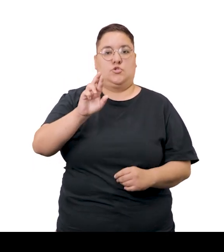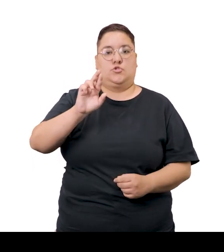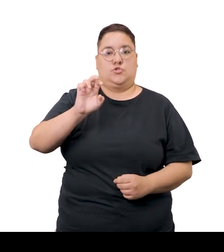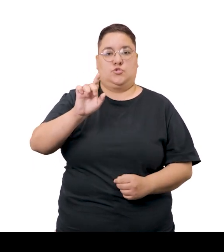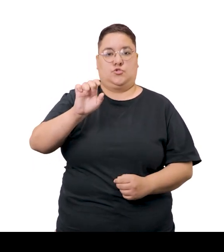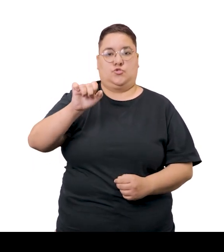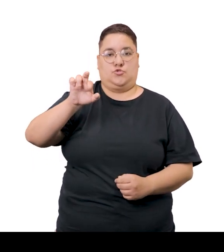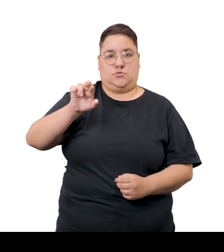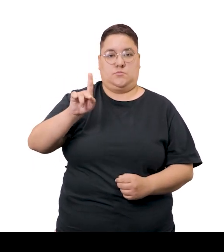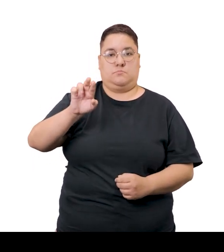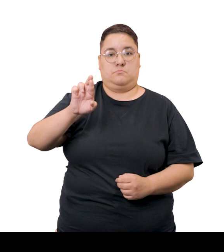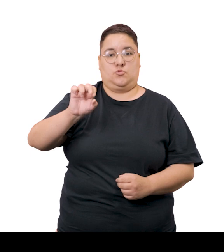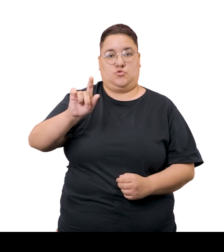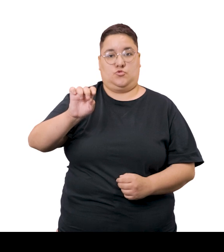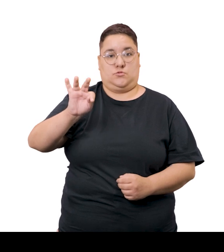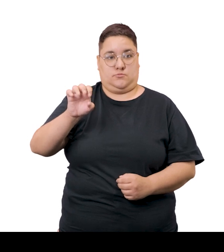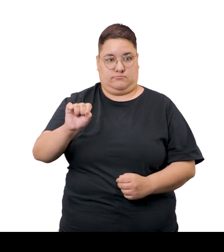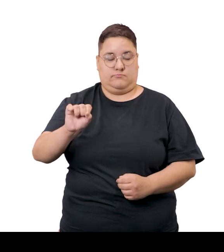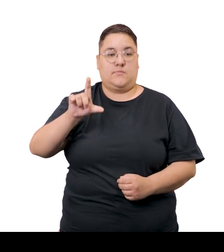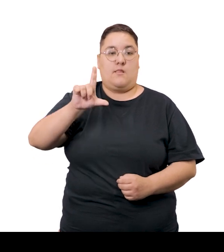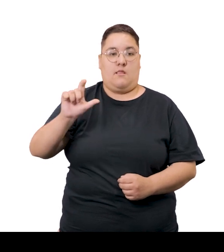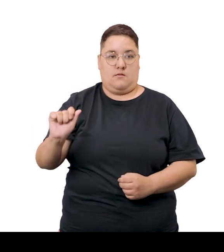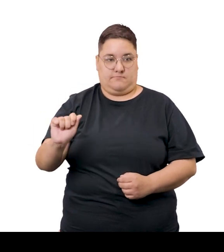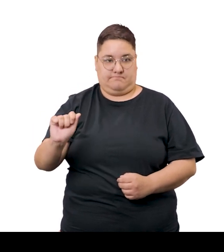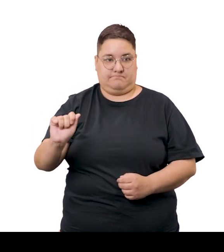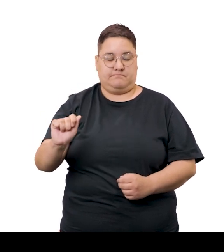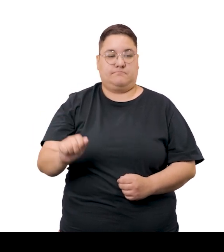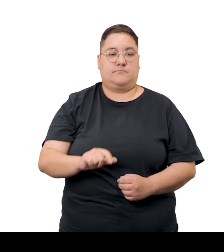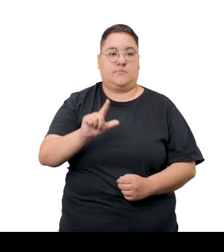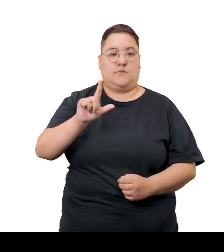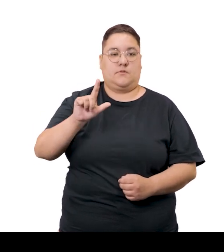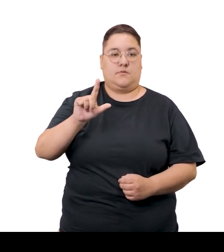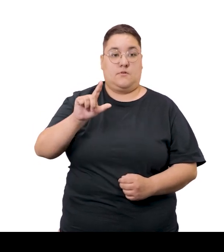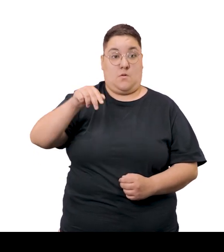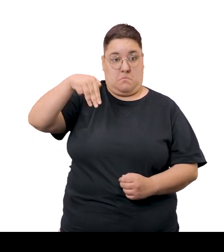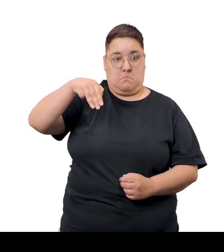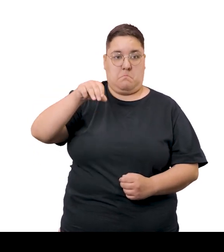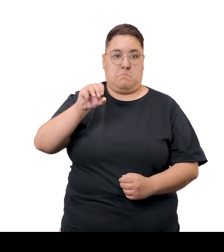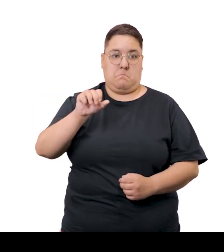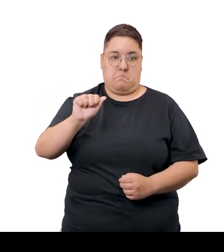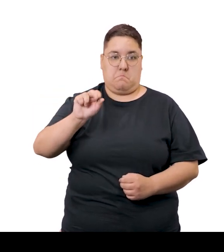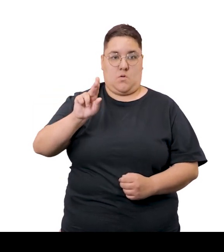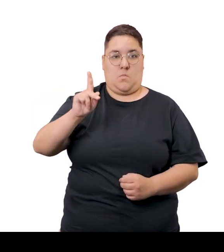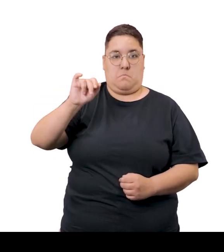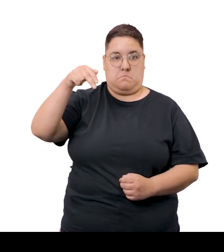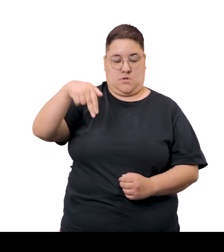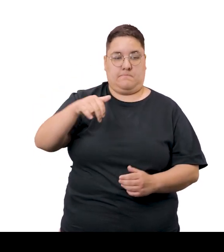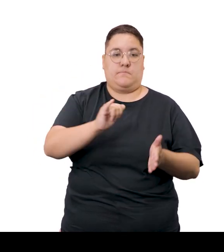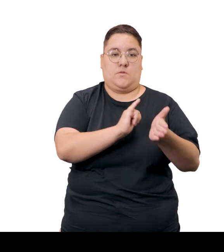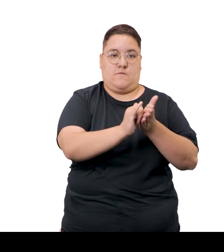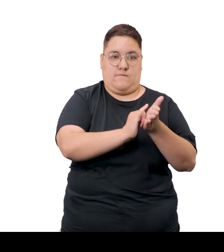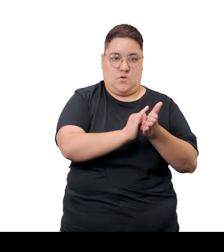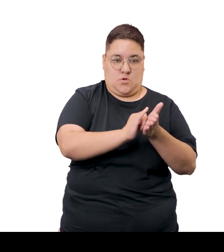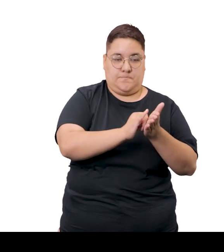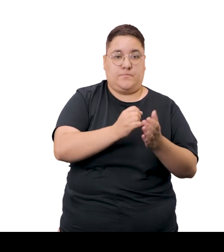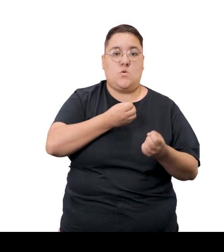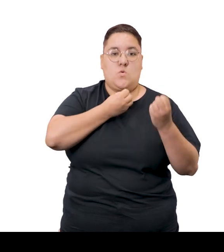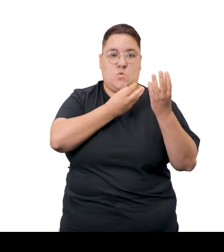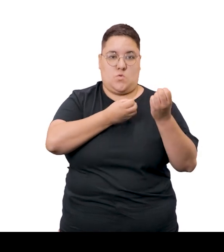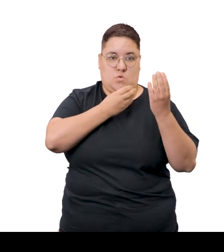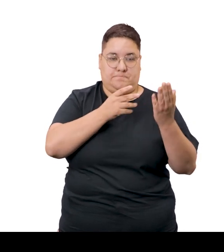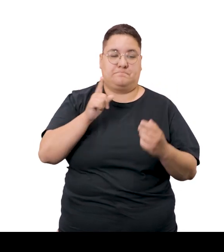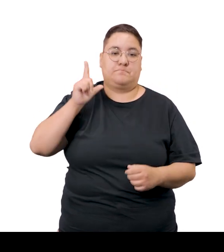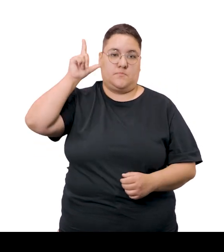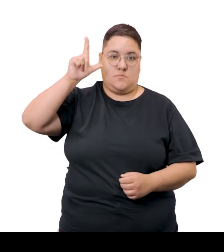Lehman Maupin, Nova York, Hong Kong, Londres e Seul, Thomas Dane Gallery, Londres e